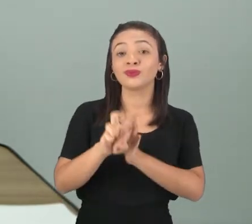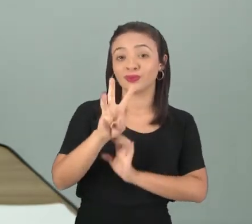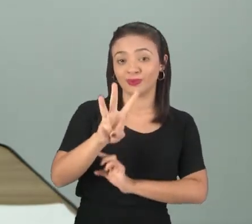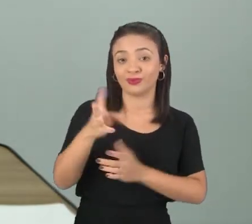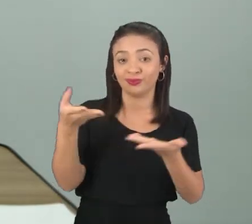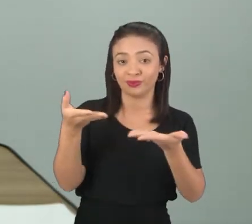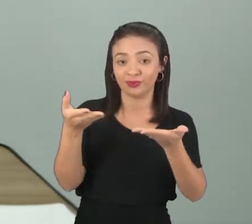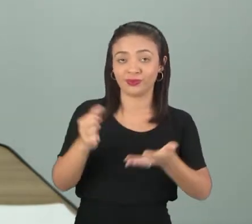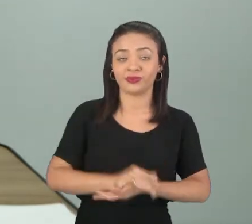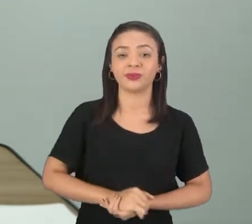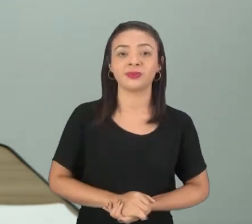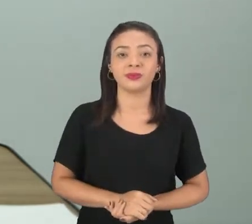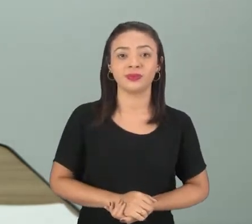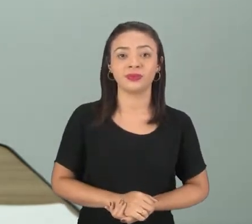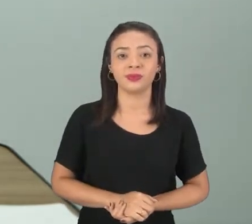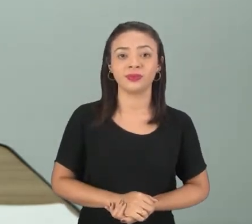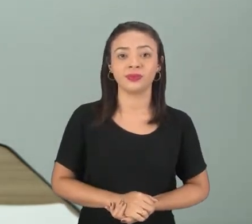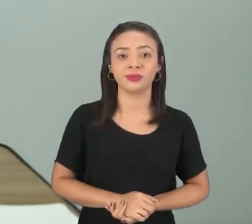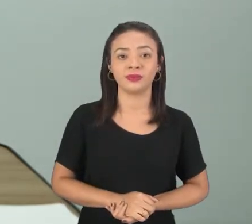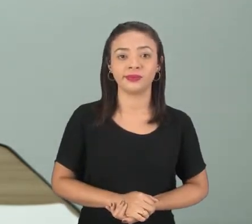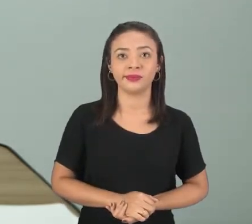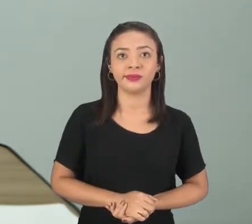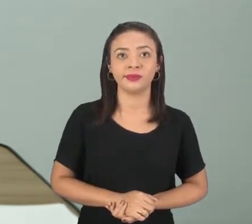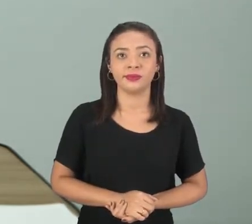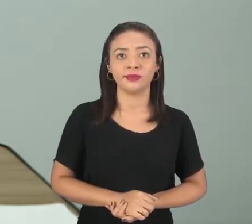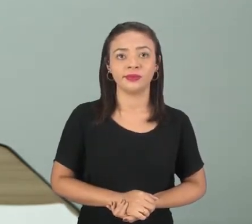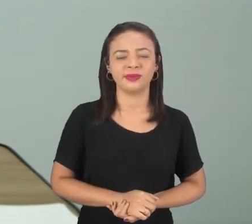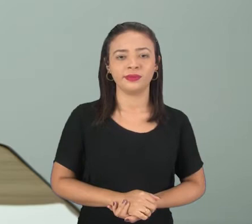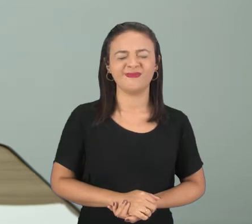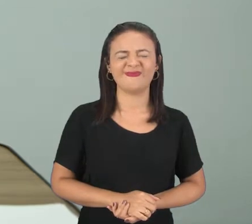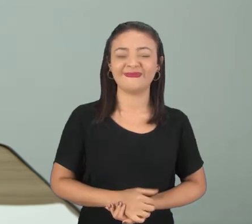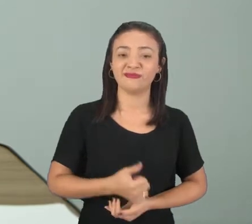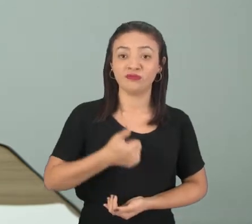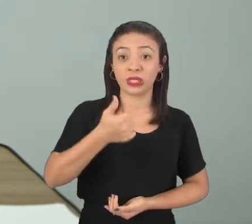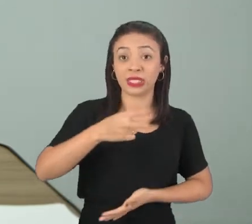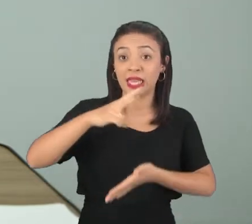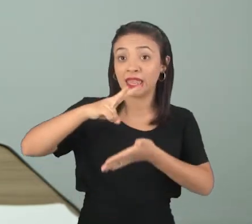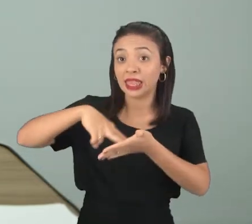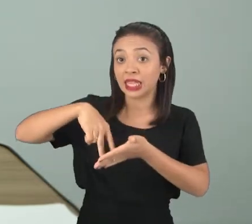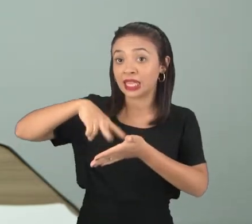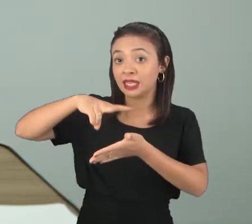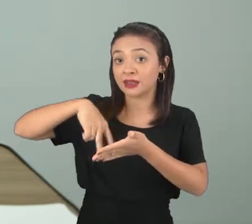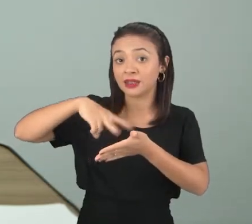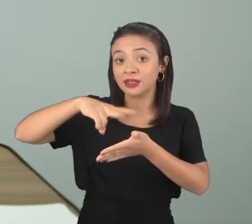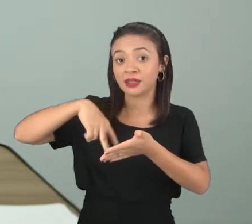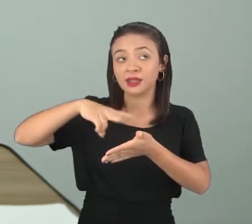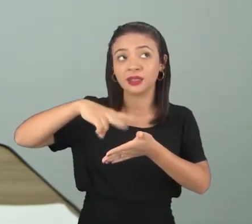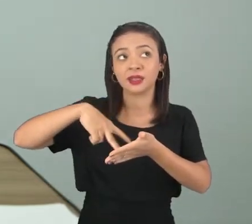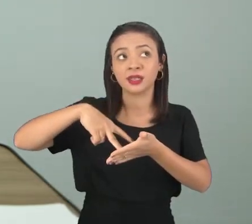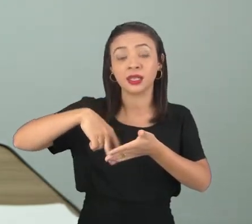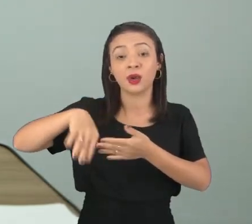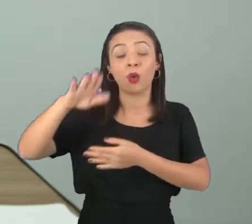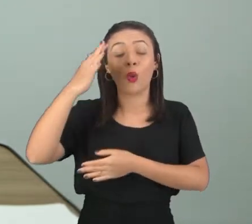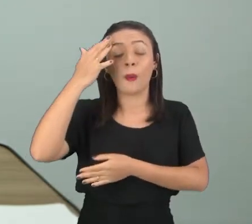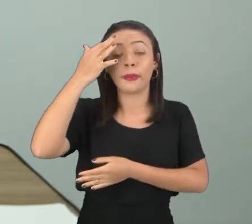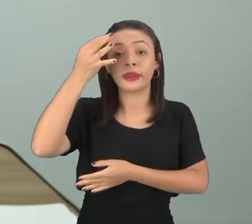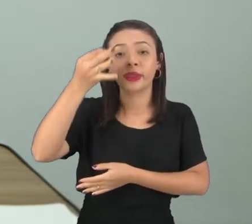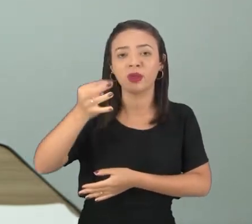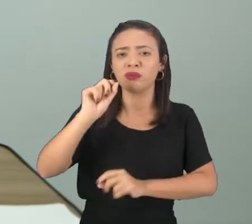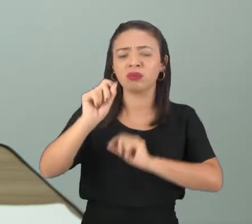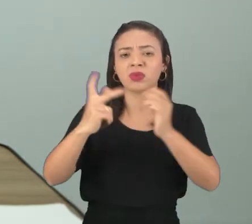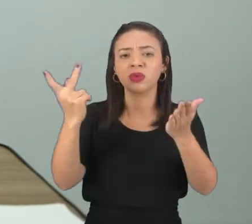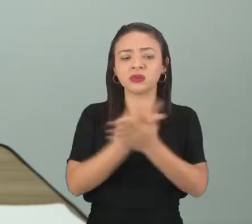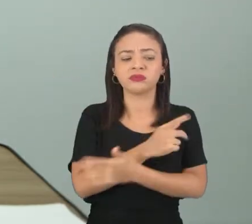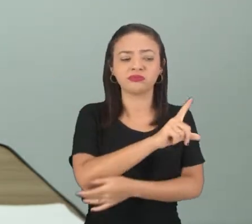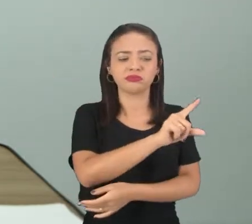terceira questão aqui ó do Jardineiro a gente Primeiro vai ler a situação aí e vai entender o que que tá acontecendo e